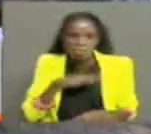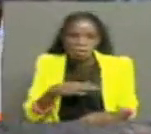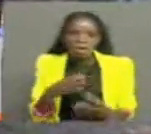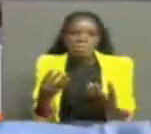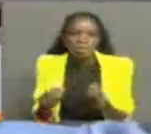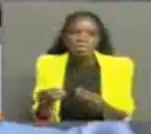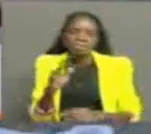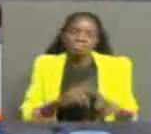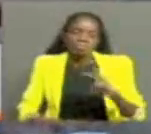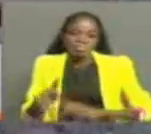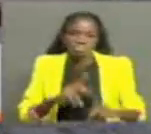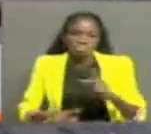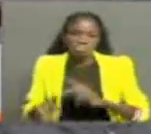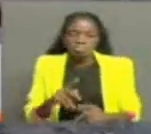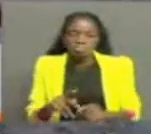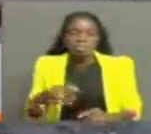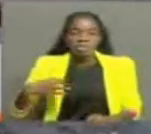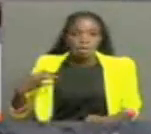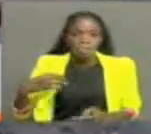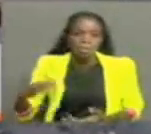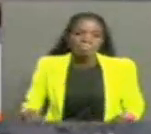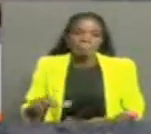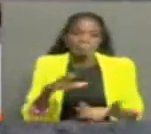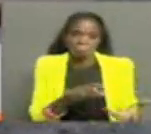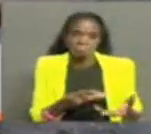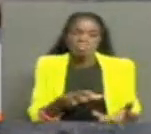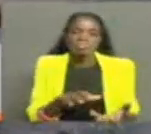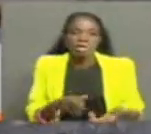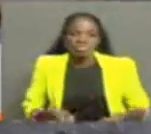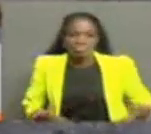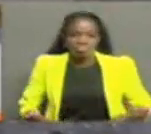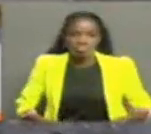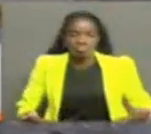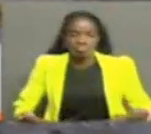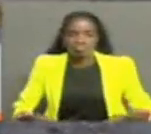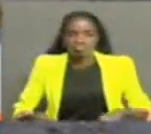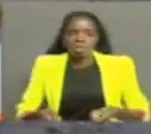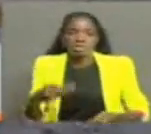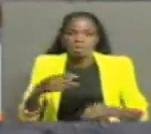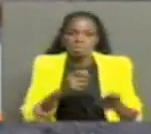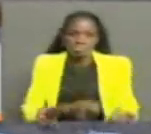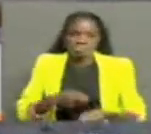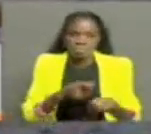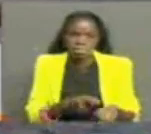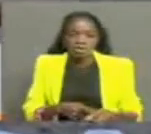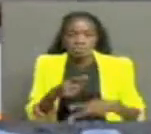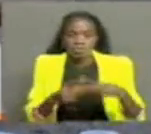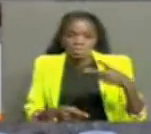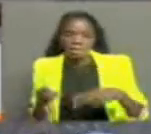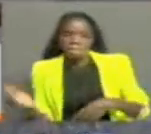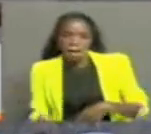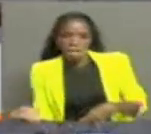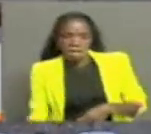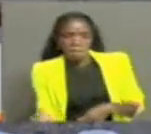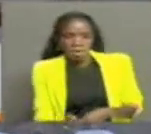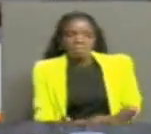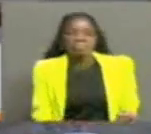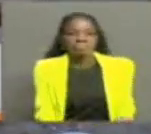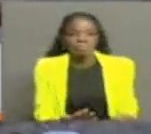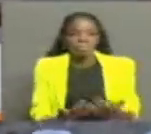vai trabalhar ali. Me dá um balão de fardo, carro de mão, duas enxadas, duas katanas. Então, nós não queremos que isso termine por